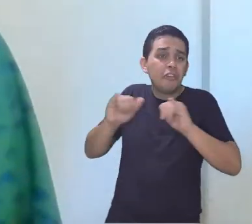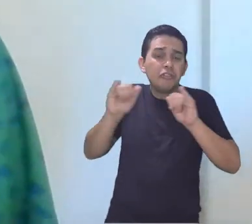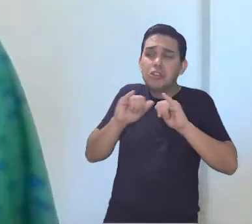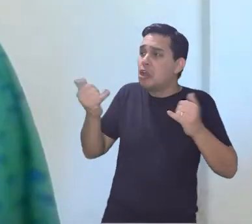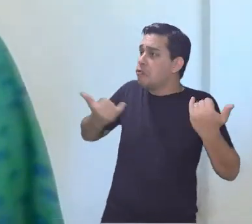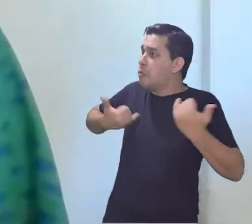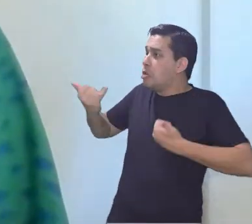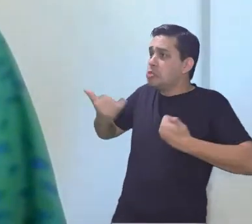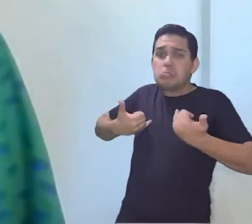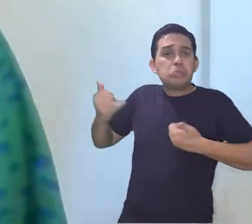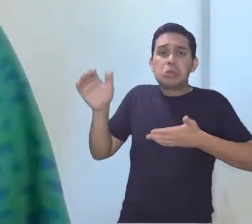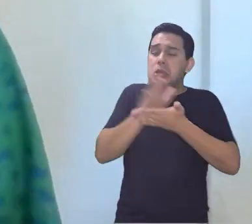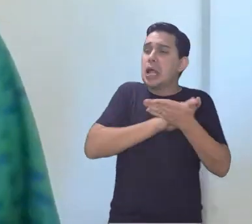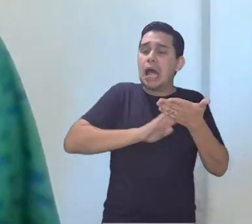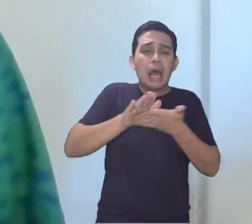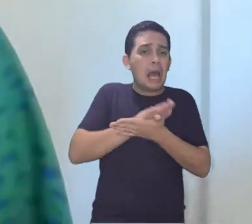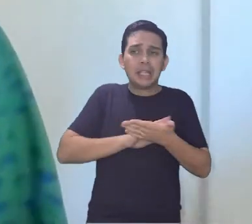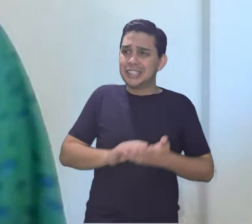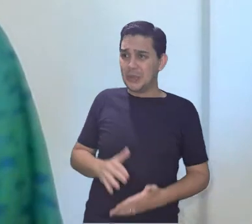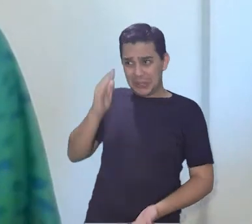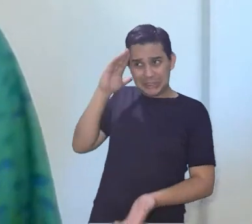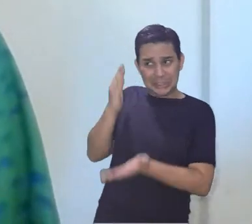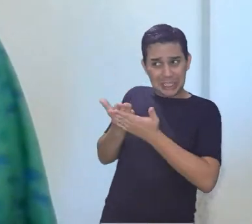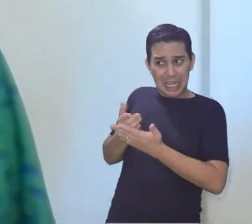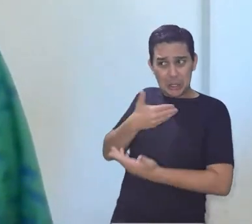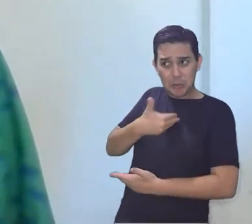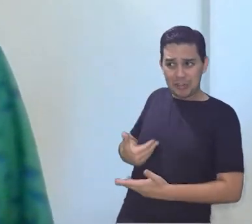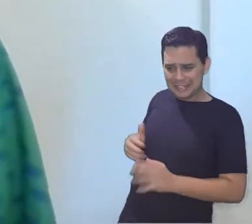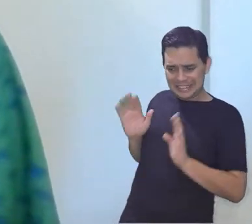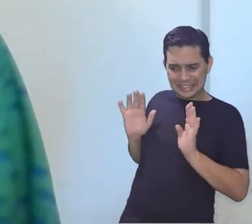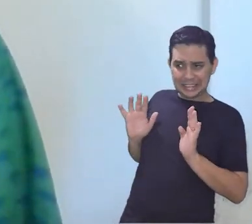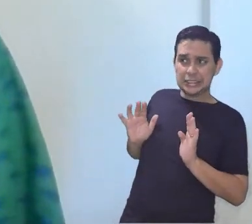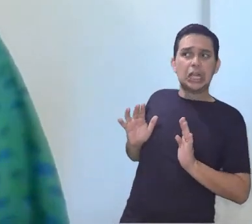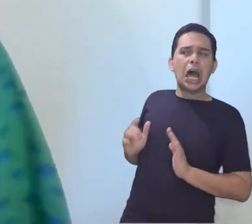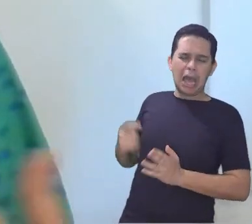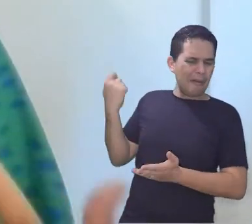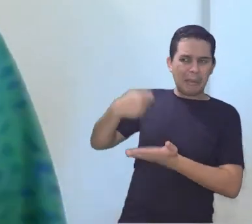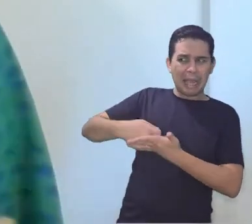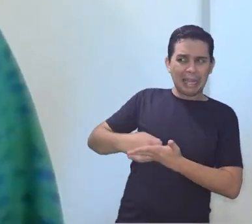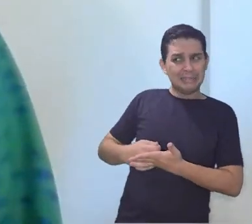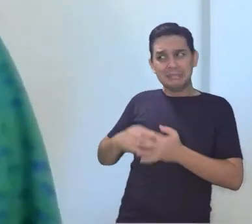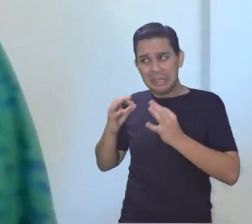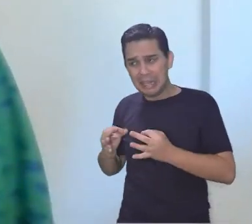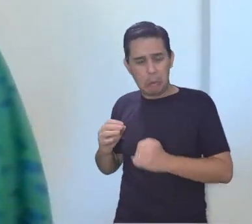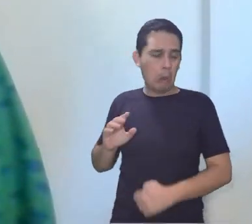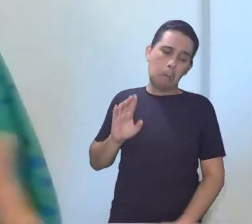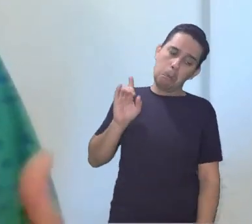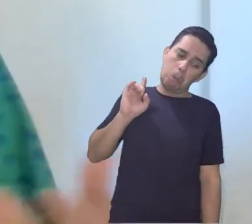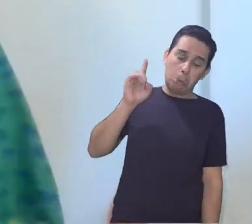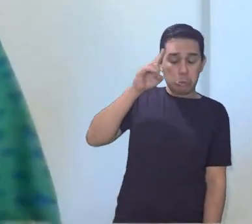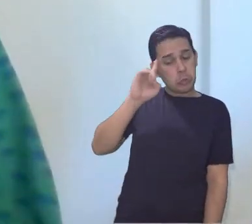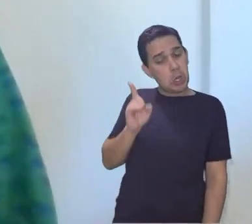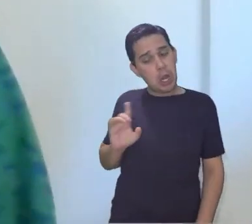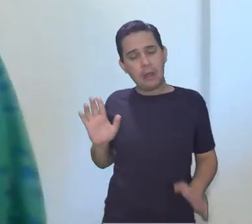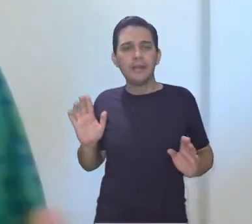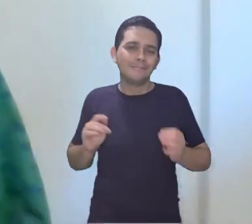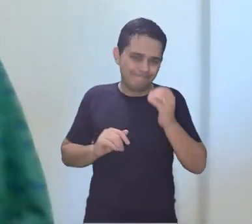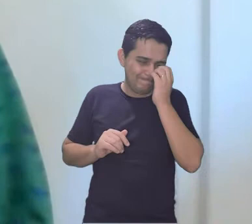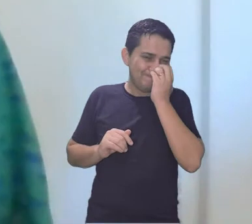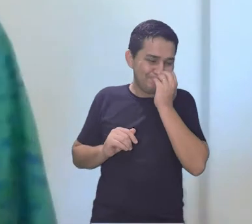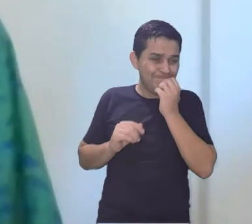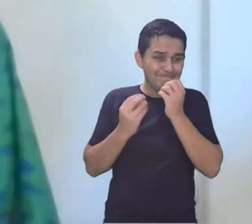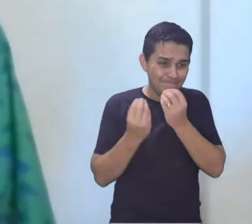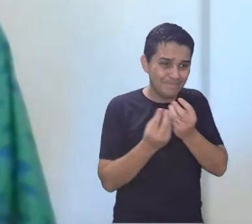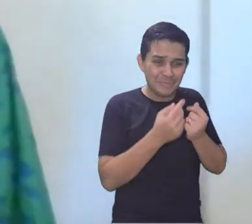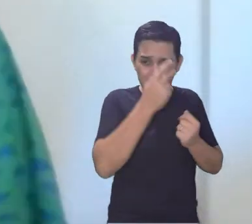confiança no sistema, o medo das coisas não funcionarem. Então, imaginem as pessoas